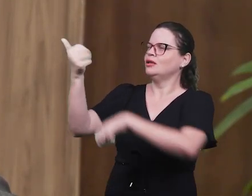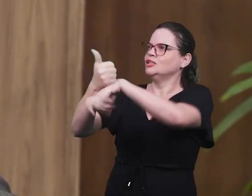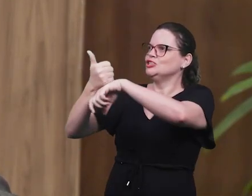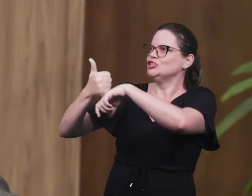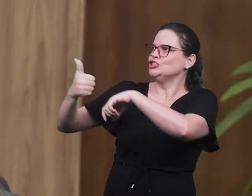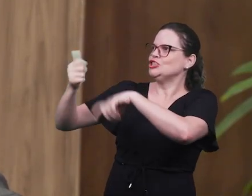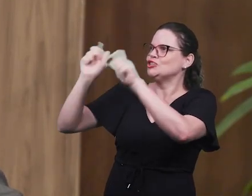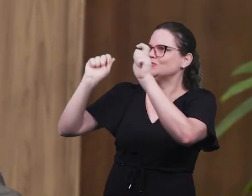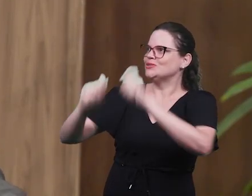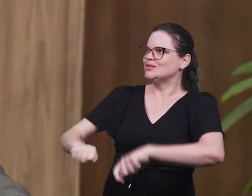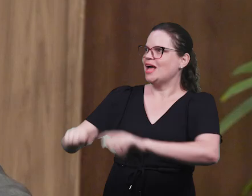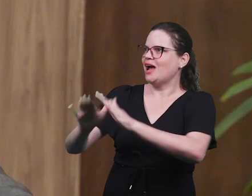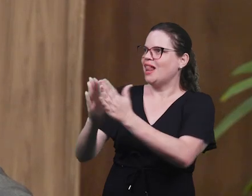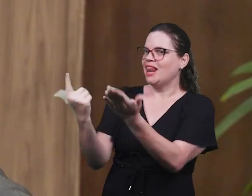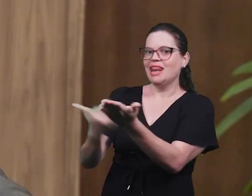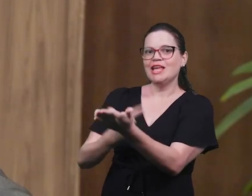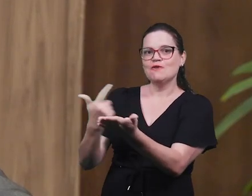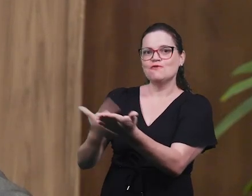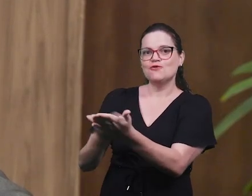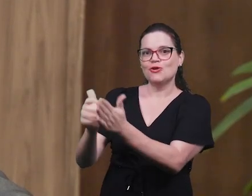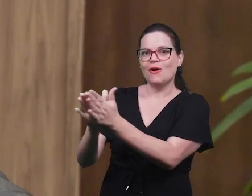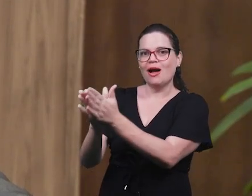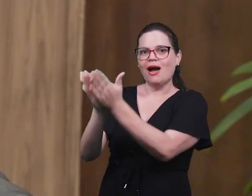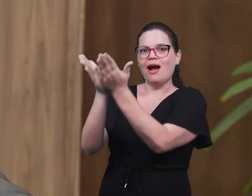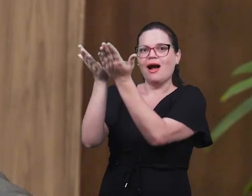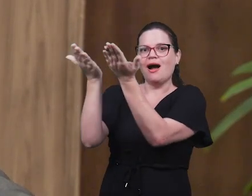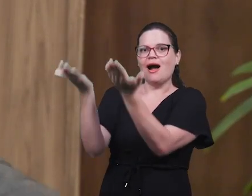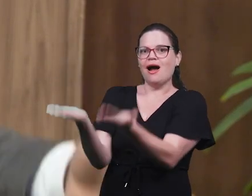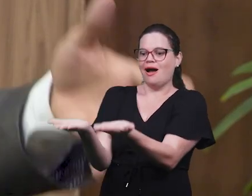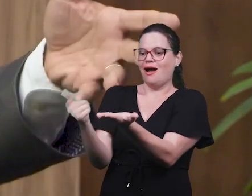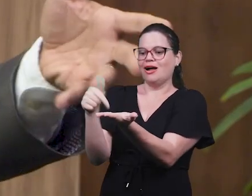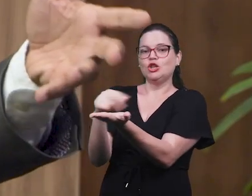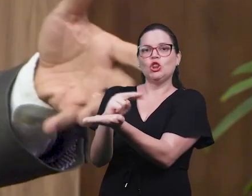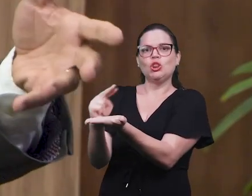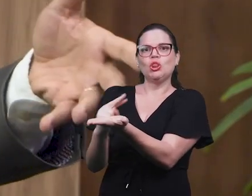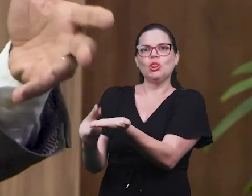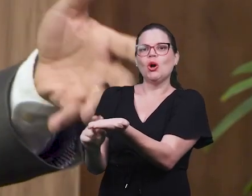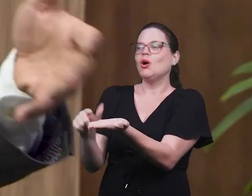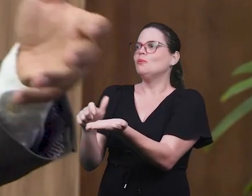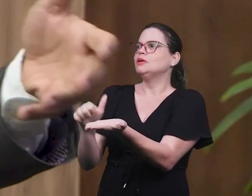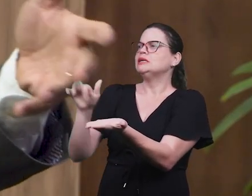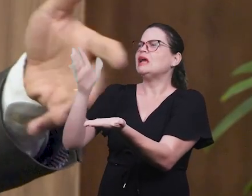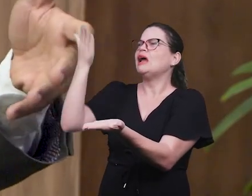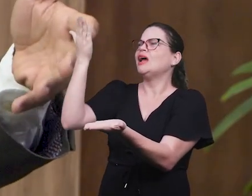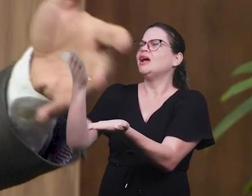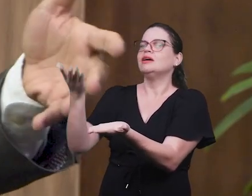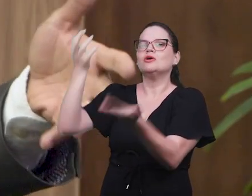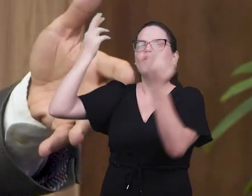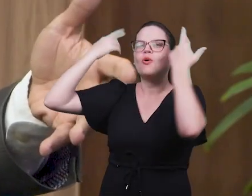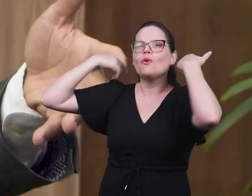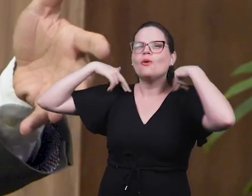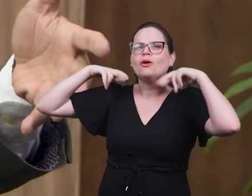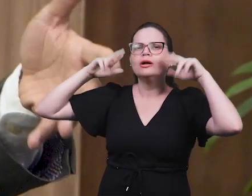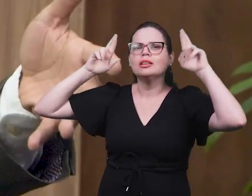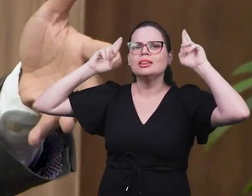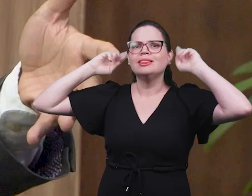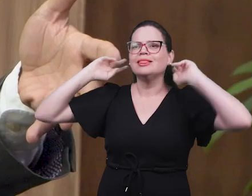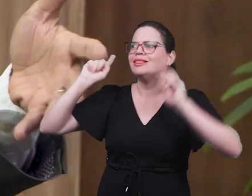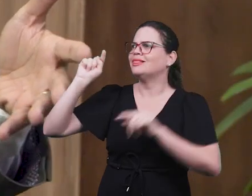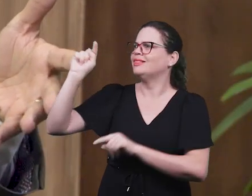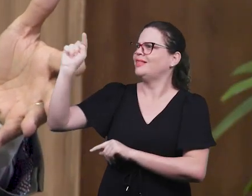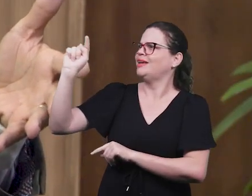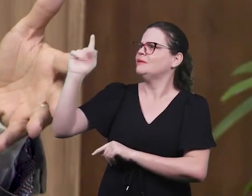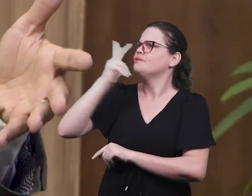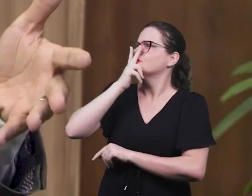de Deus, a vida. Quem era aquele? Um Cordeiro que parecia como se fosse sido morto, mas